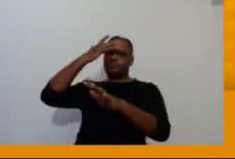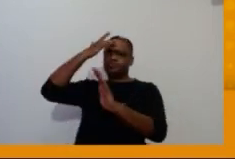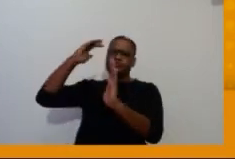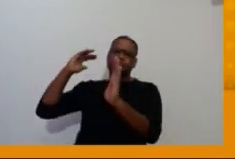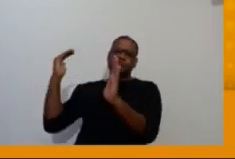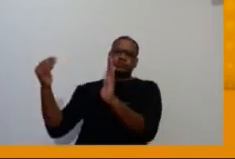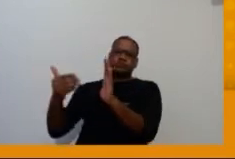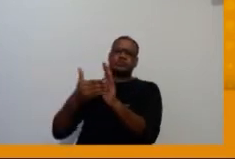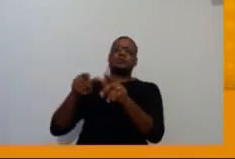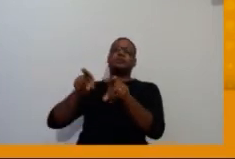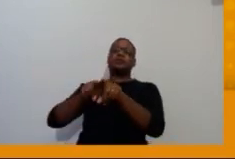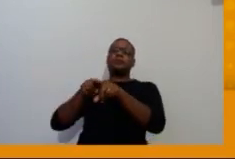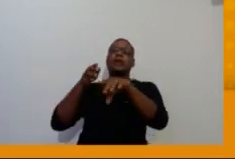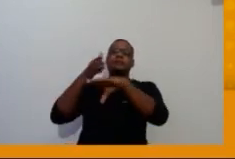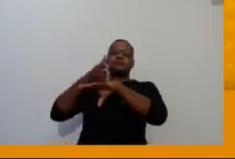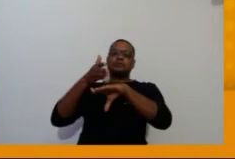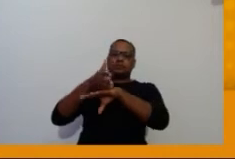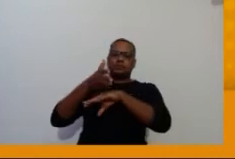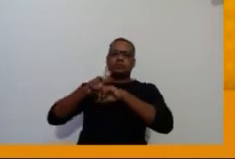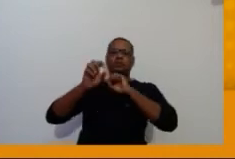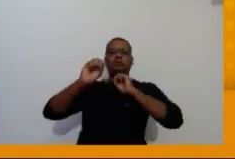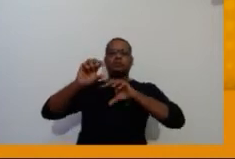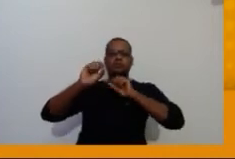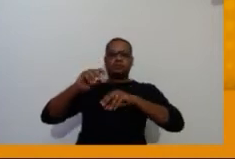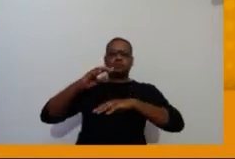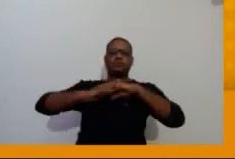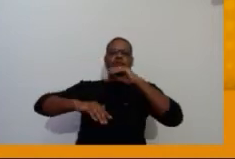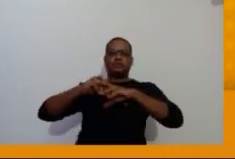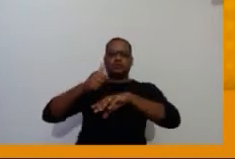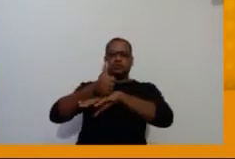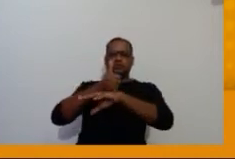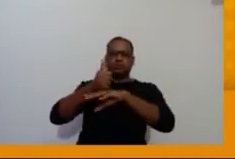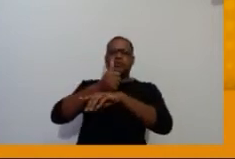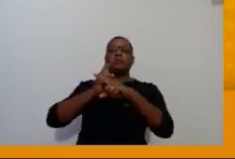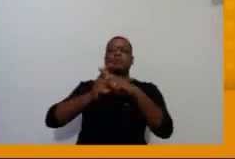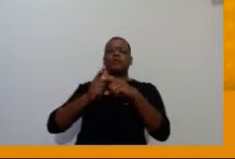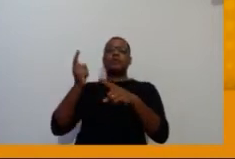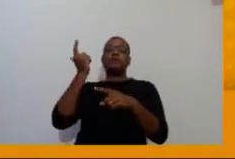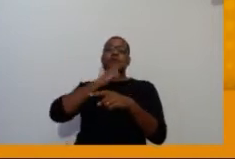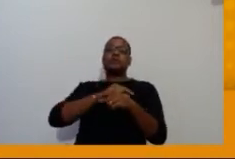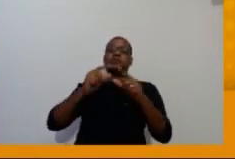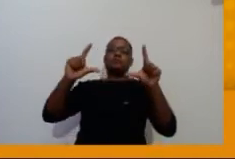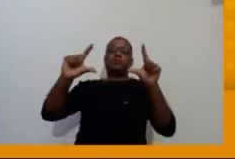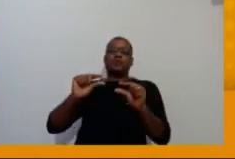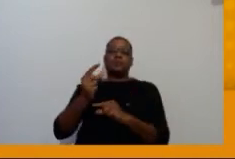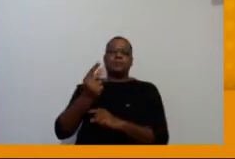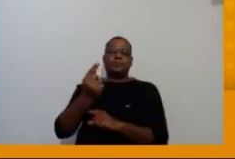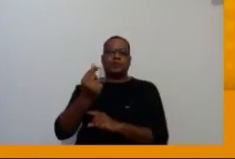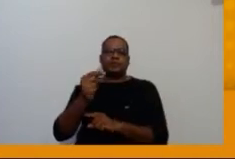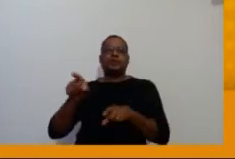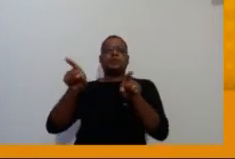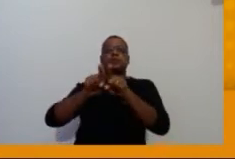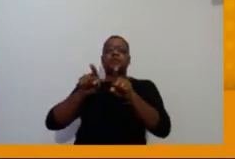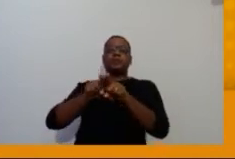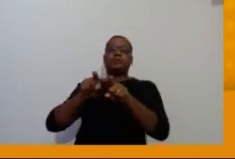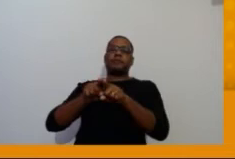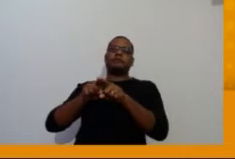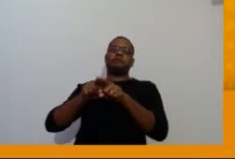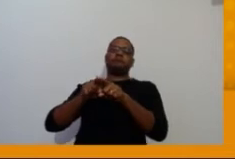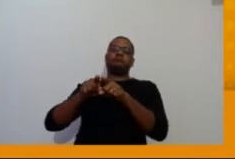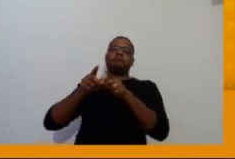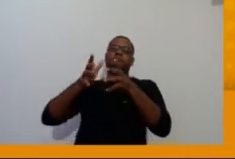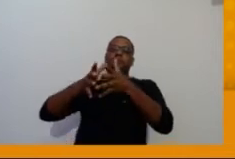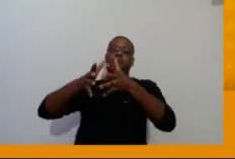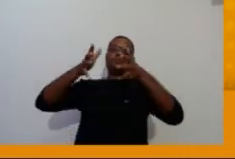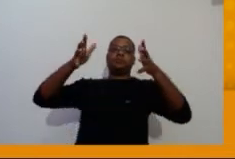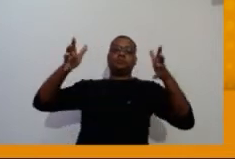todos, porque a gente consegue diminuir preço e a gente consegue expandir, né? Tem evidência que é a